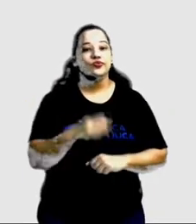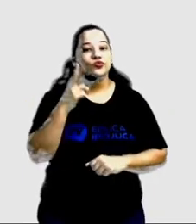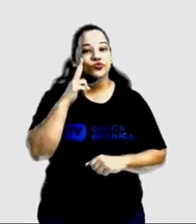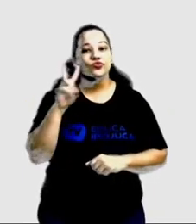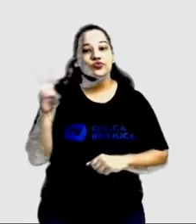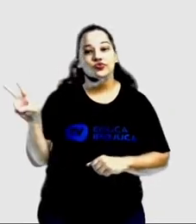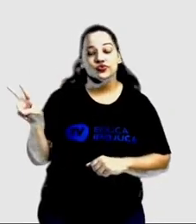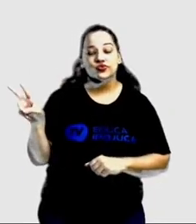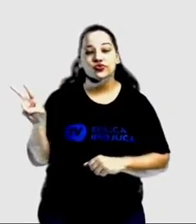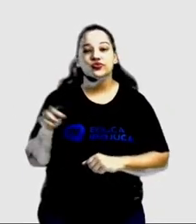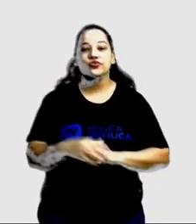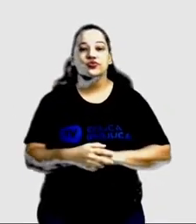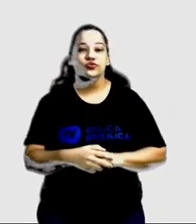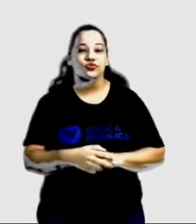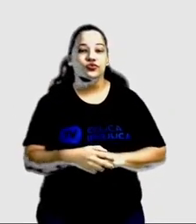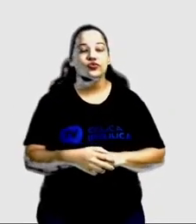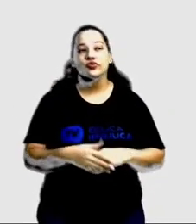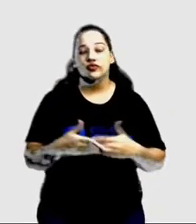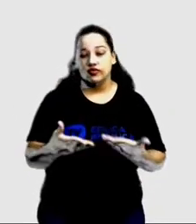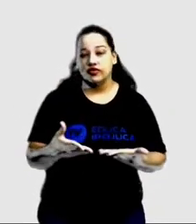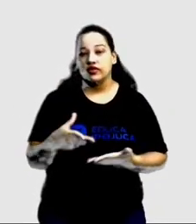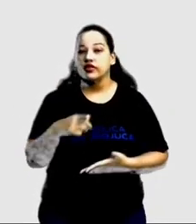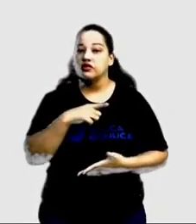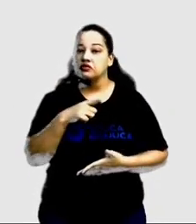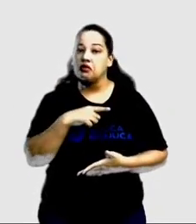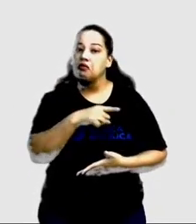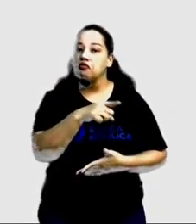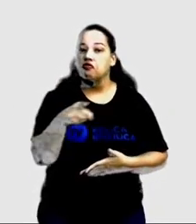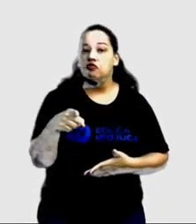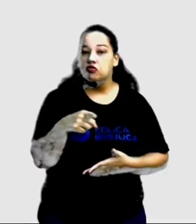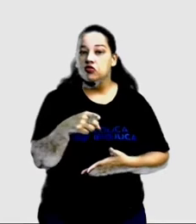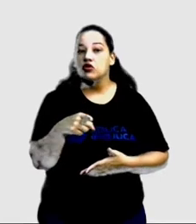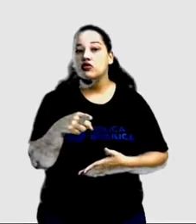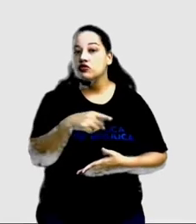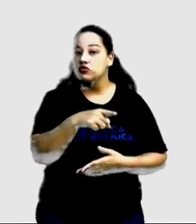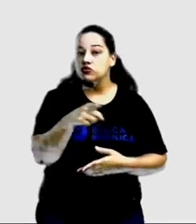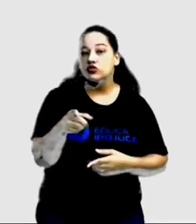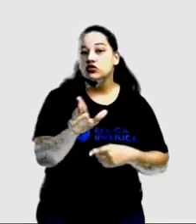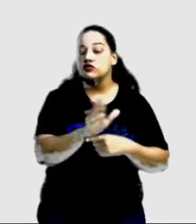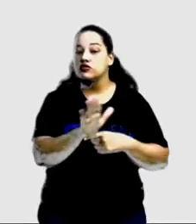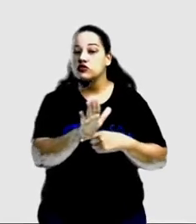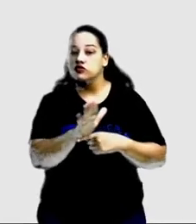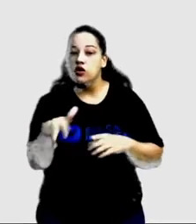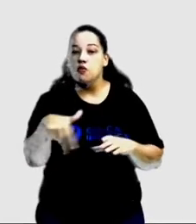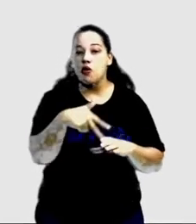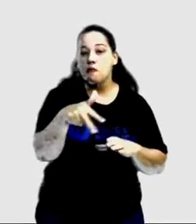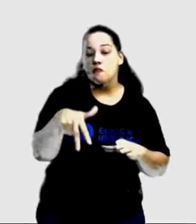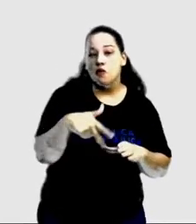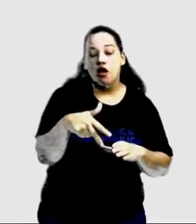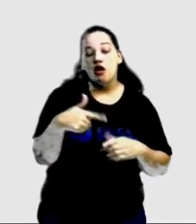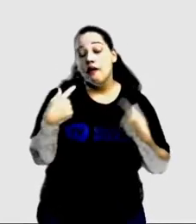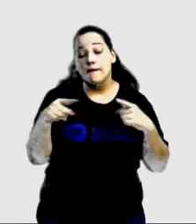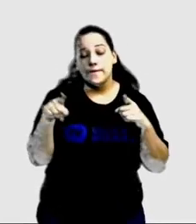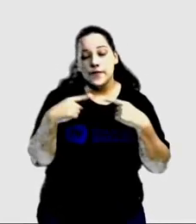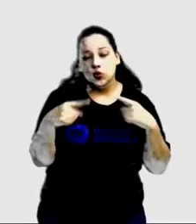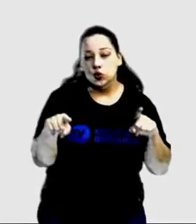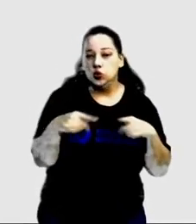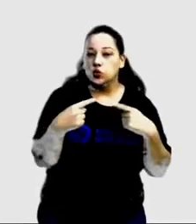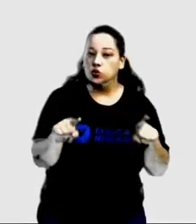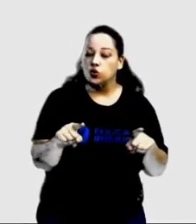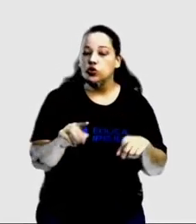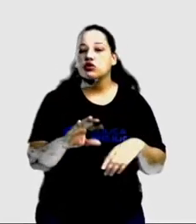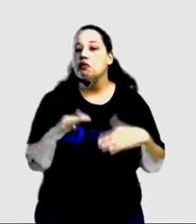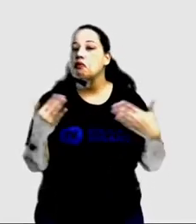or Chicago? Então nós temos aqui, qual o seu musical? Aliás, qual musical você gosta mais? Mamma Mia, Hair